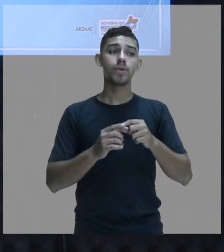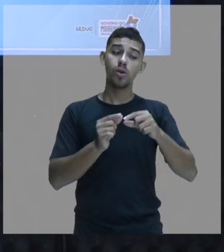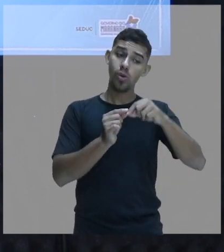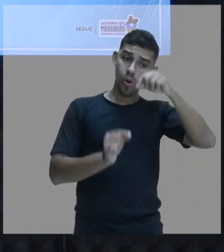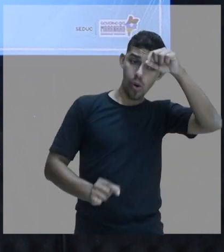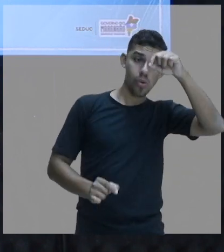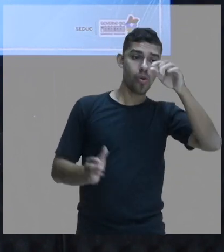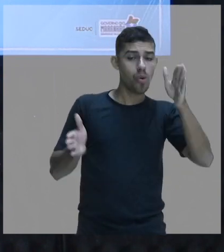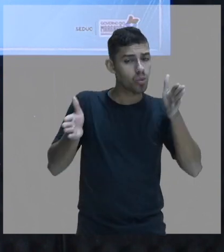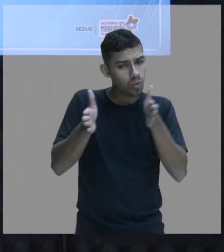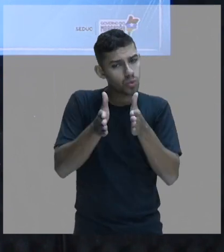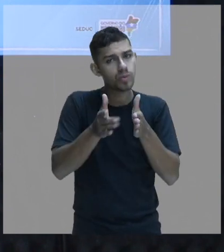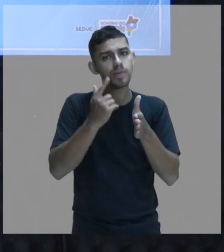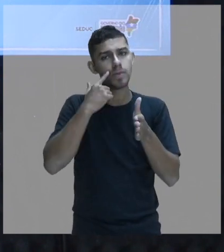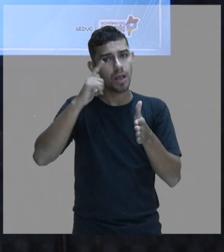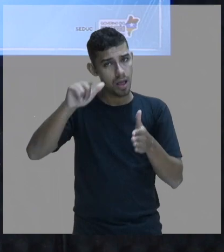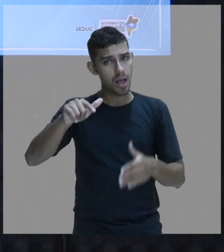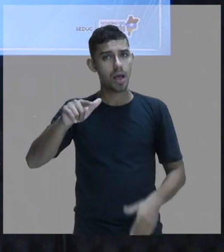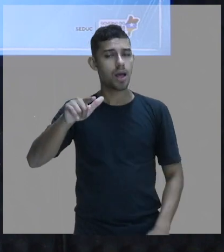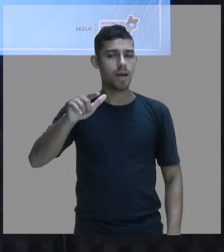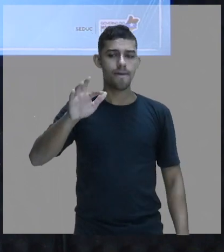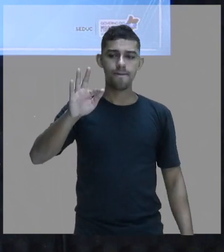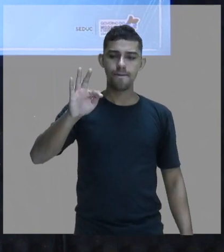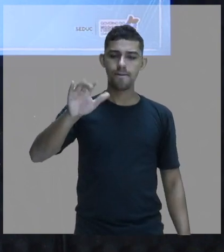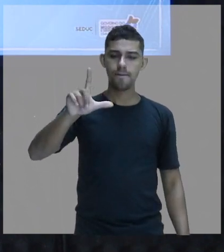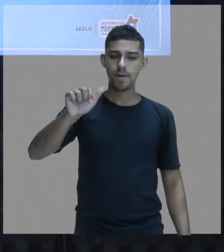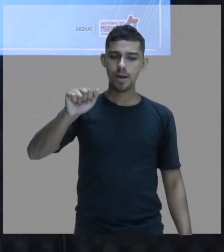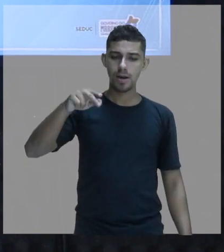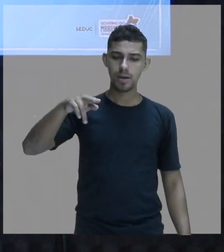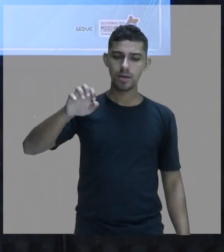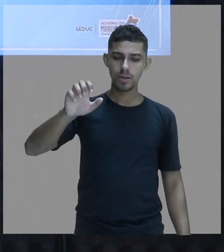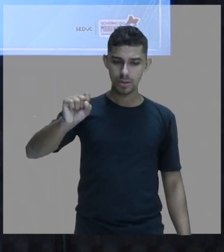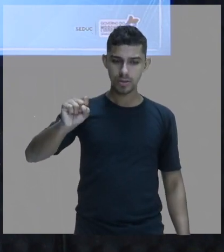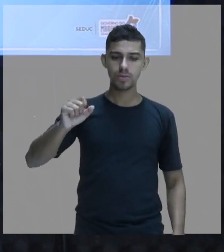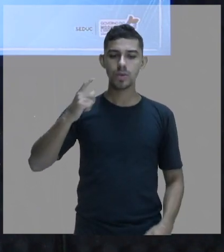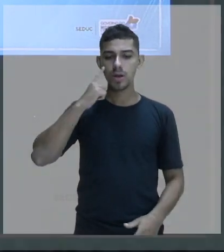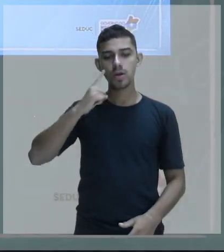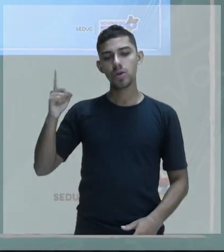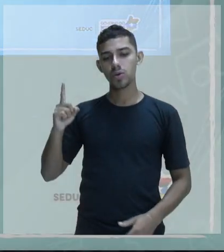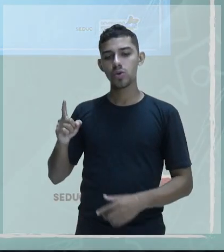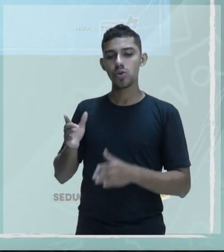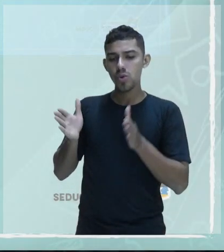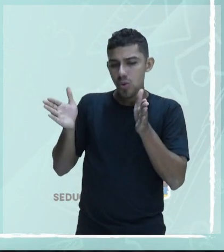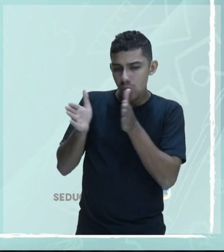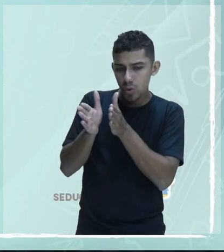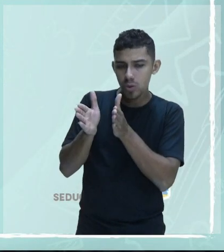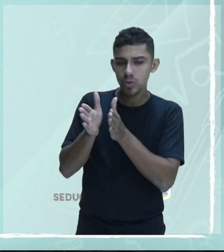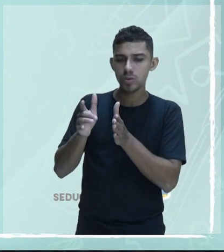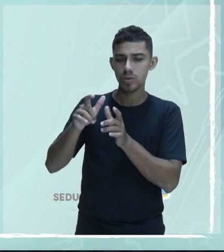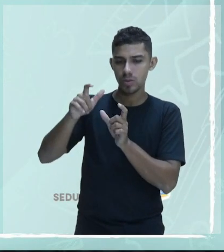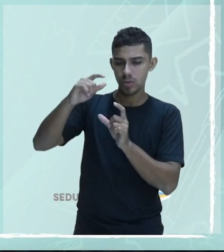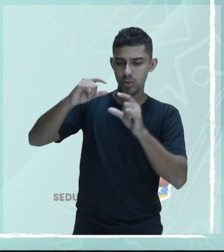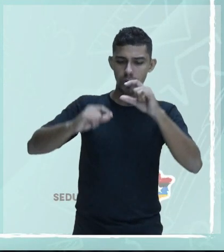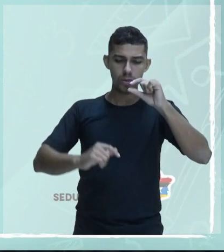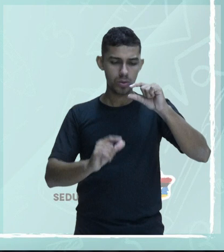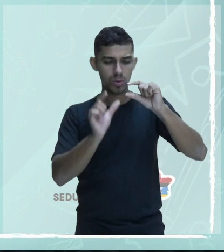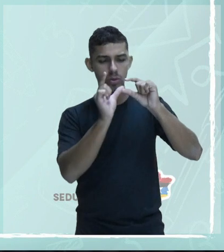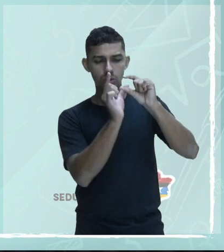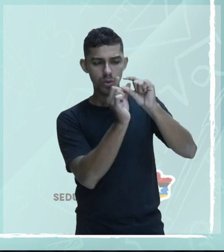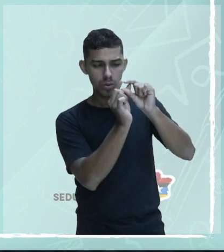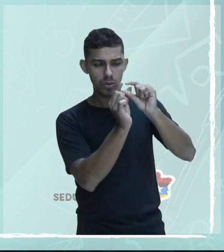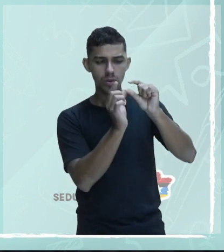Então a falange também é um osso longo, porque ele é mais comprido. Os ossos curtos, a largura e o comprimento